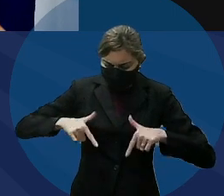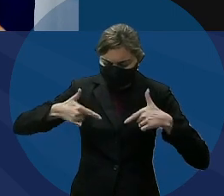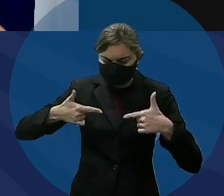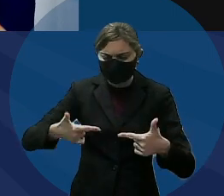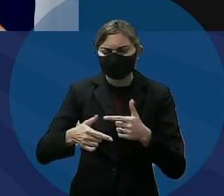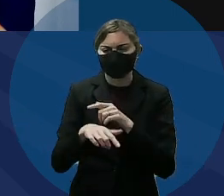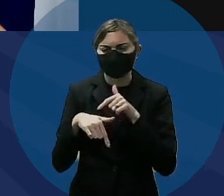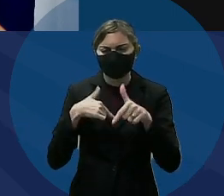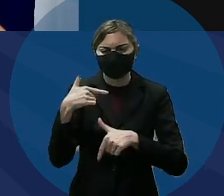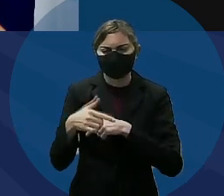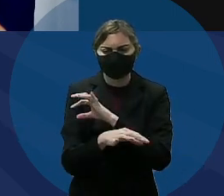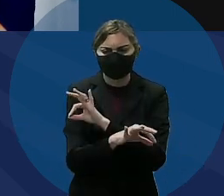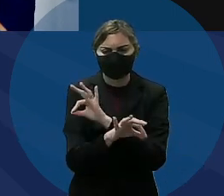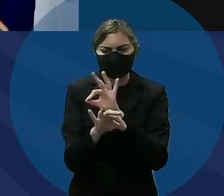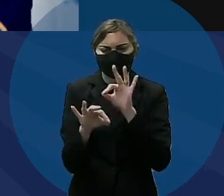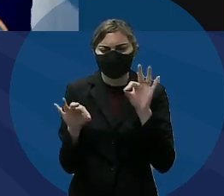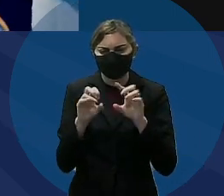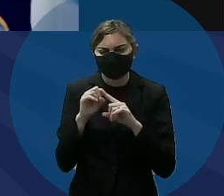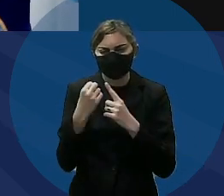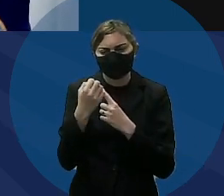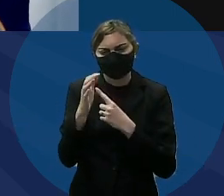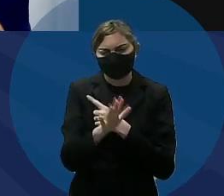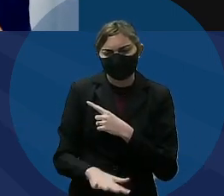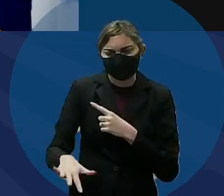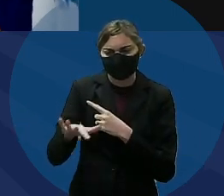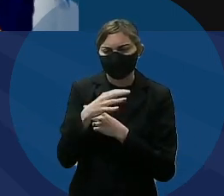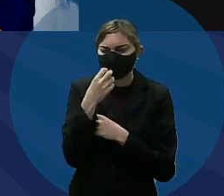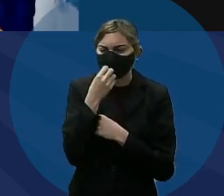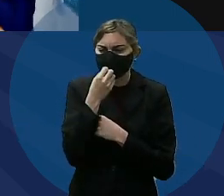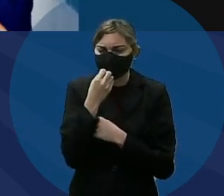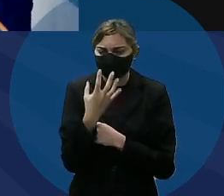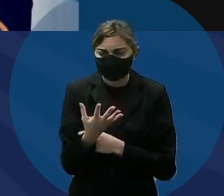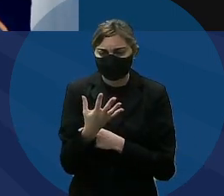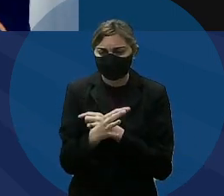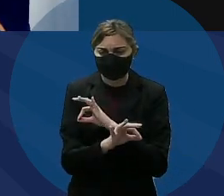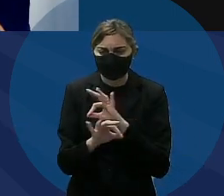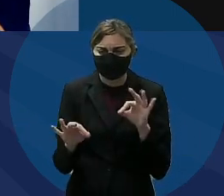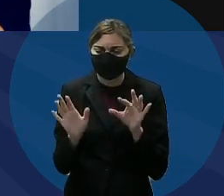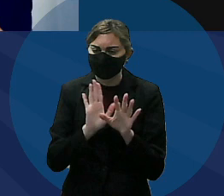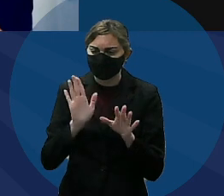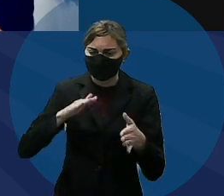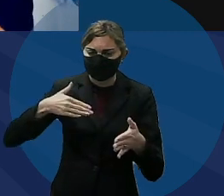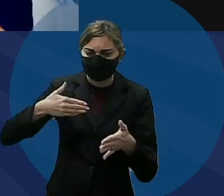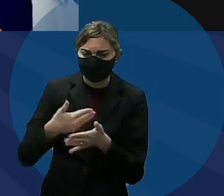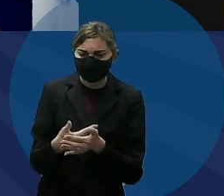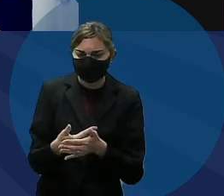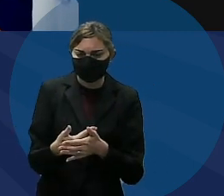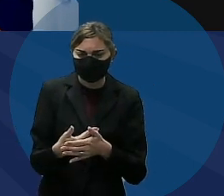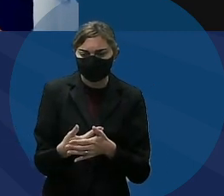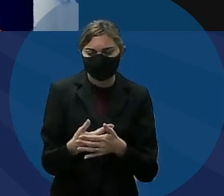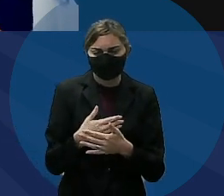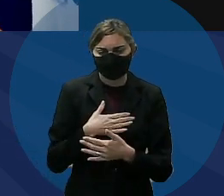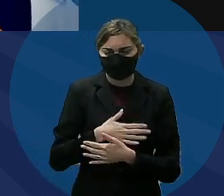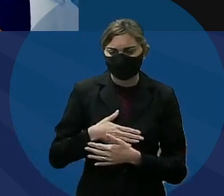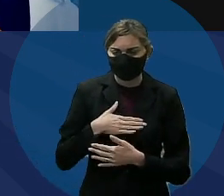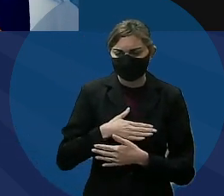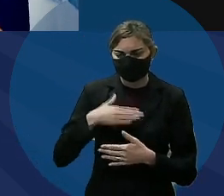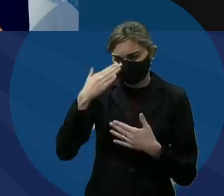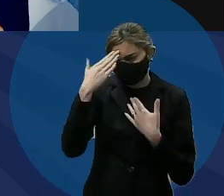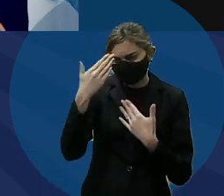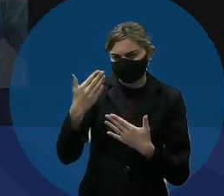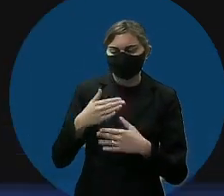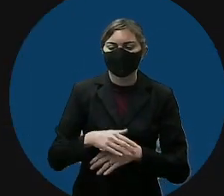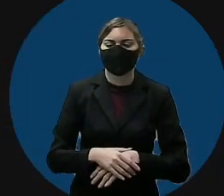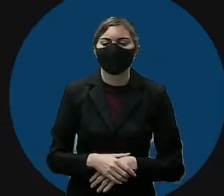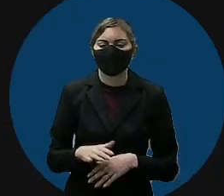para a sociedade. Né? Então, muito bom. Show de bola. Até a próxima, professora. Prazer. Valeu. Tchau, tchau. Obrigado.